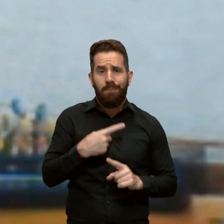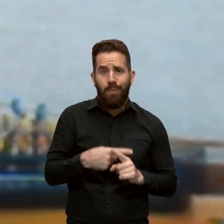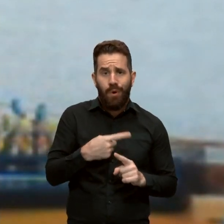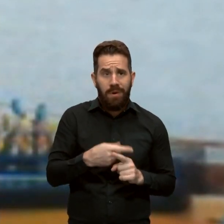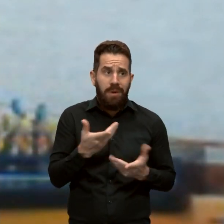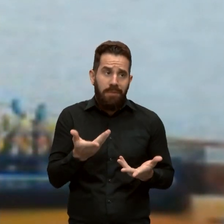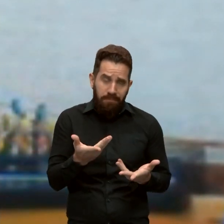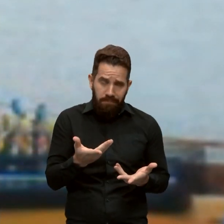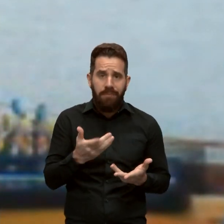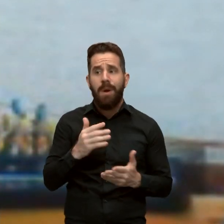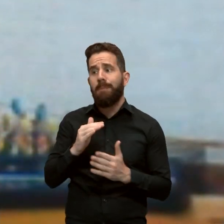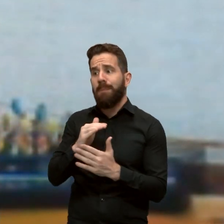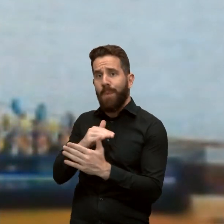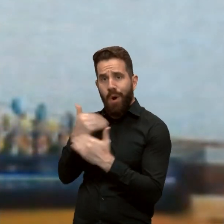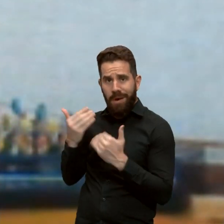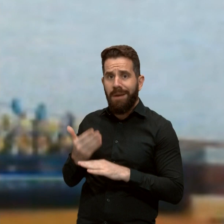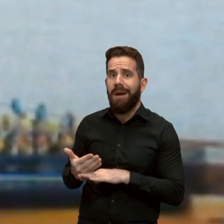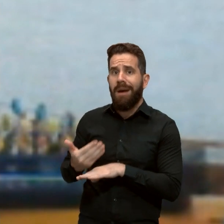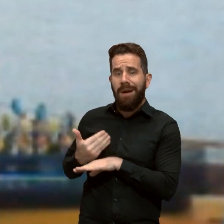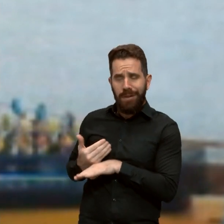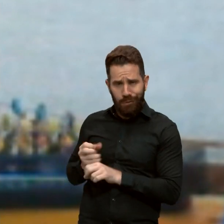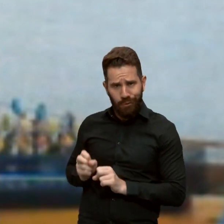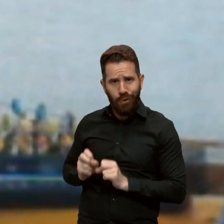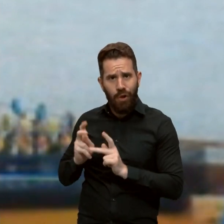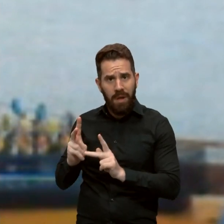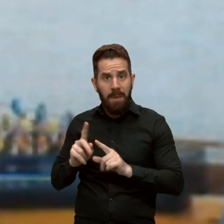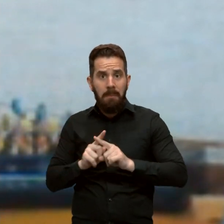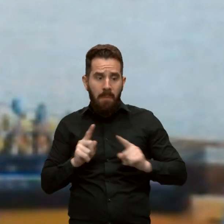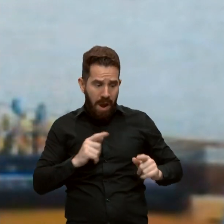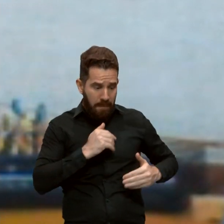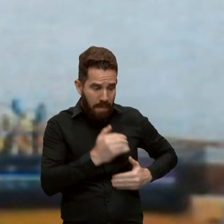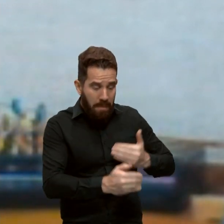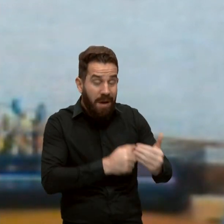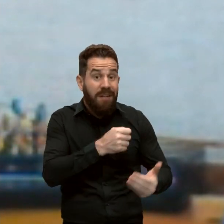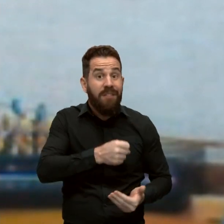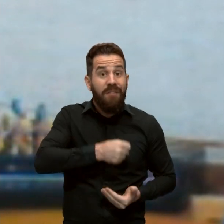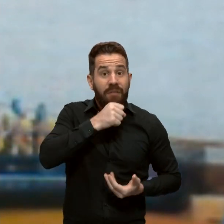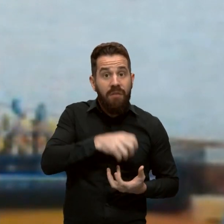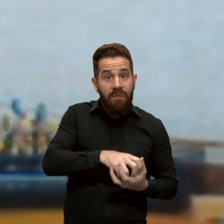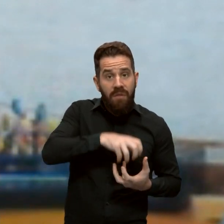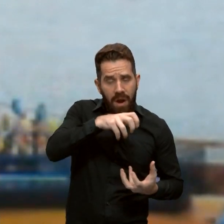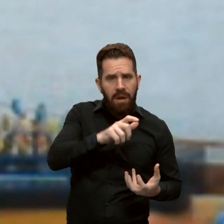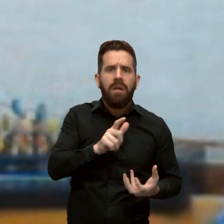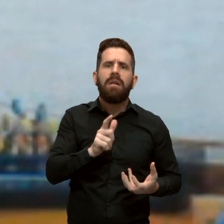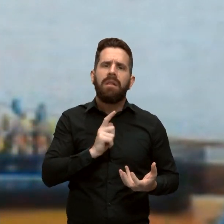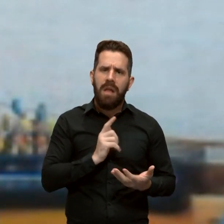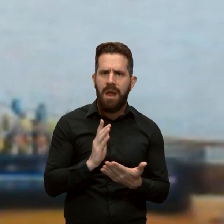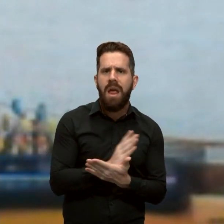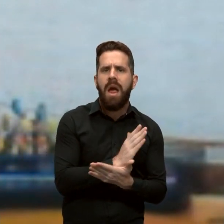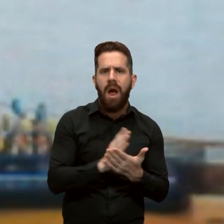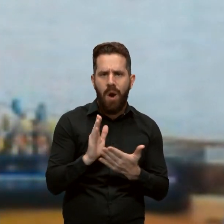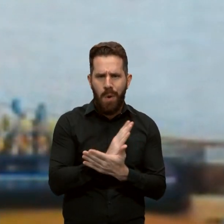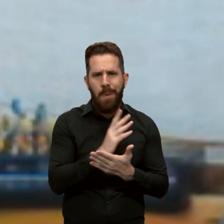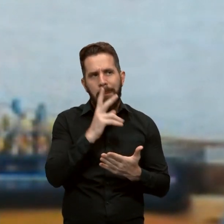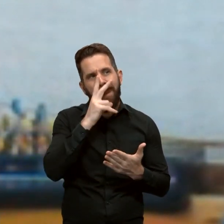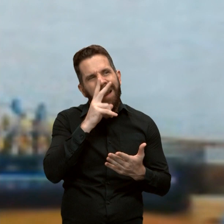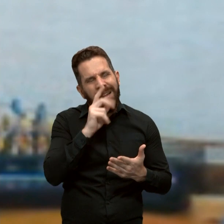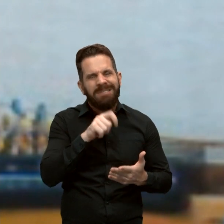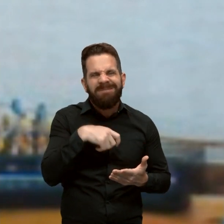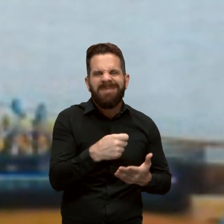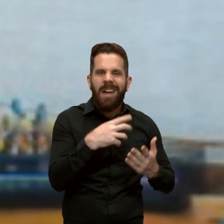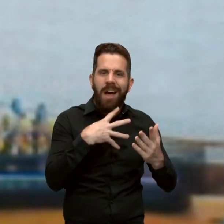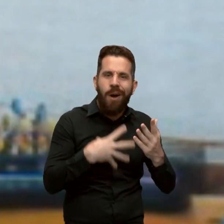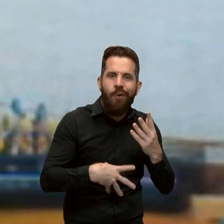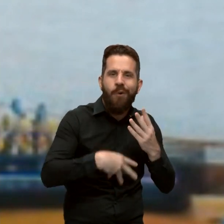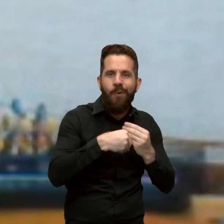Então, quando a velhice chega, ela traz com ela alguns acompanhamentos, né? Vamos assim dizer, ou